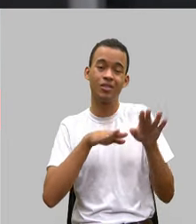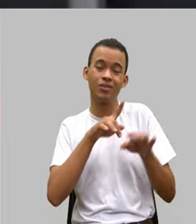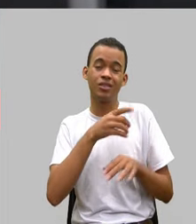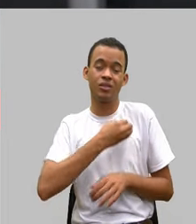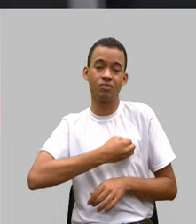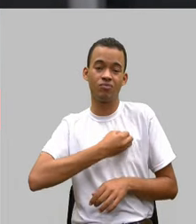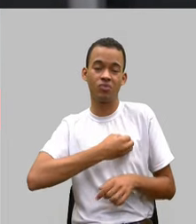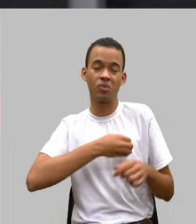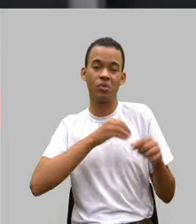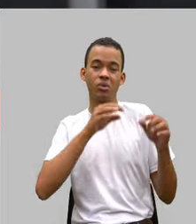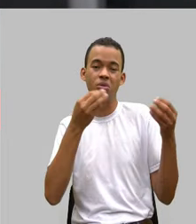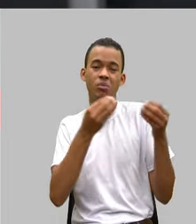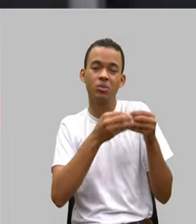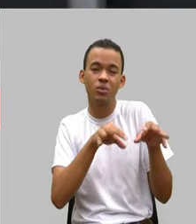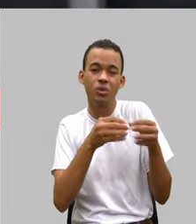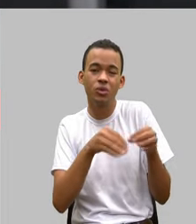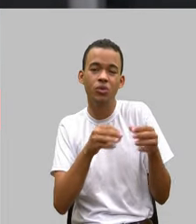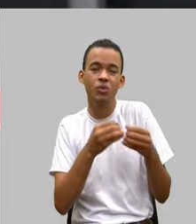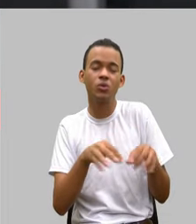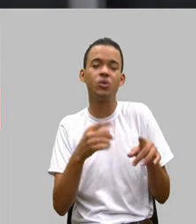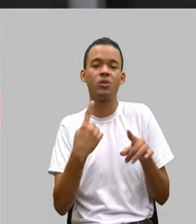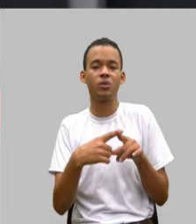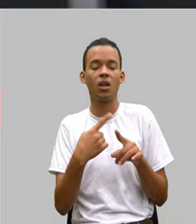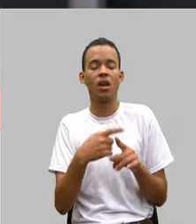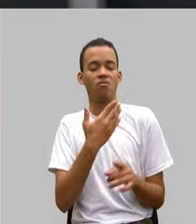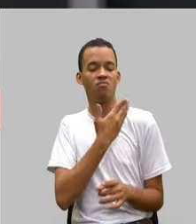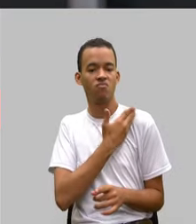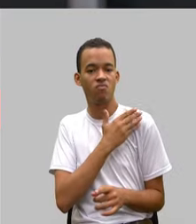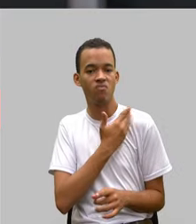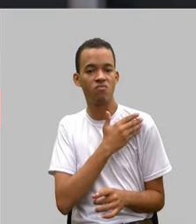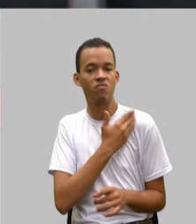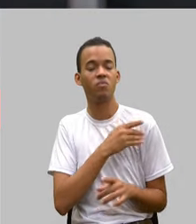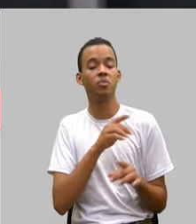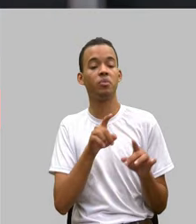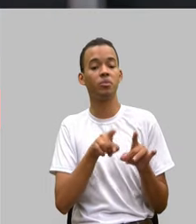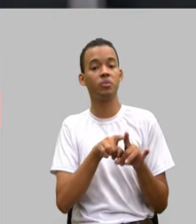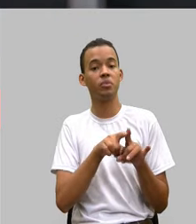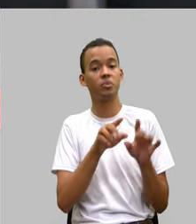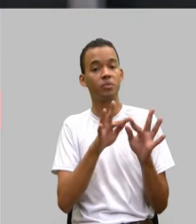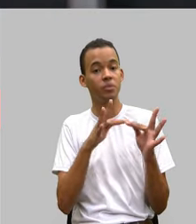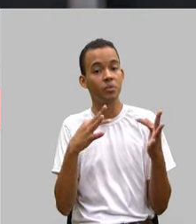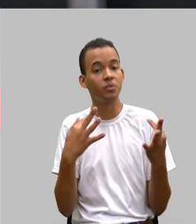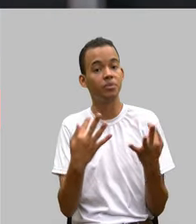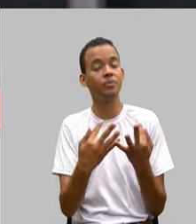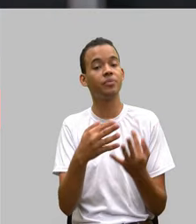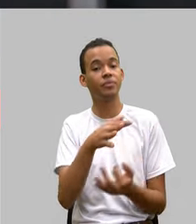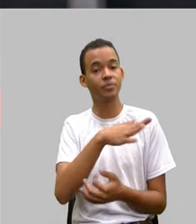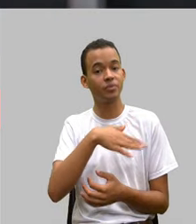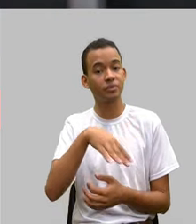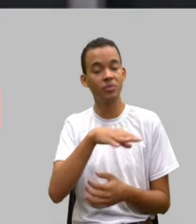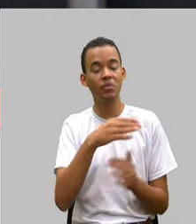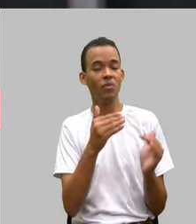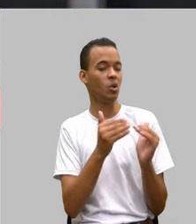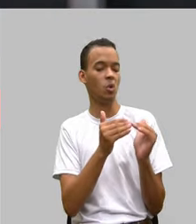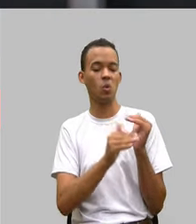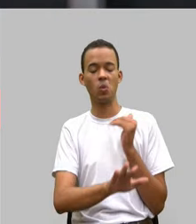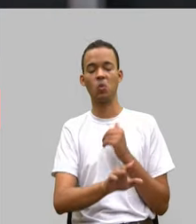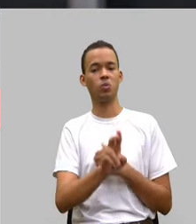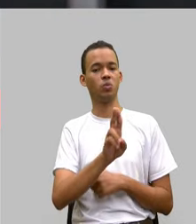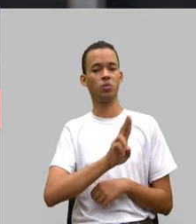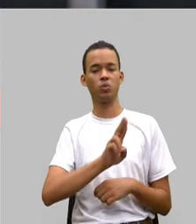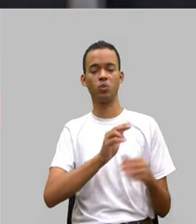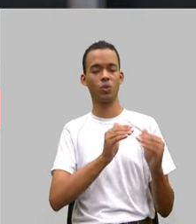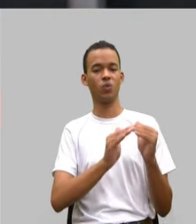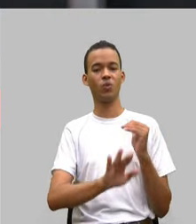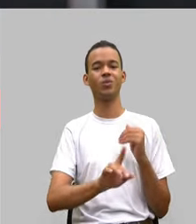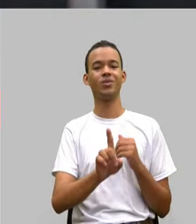quê Porque tem o preconceito né E a família muitas vezes as famílias também não concordam com esse uso e ainda